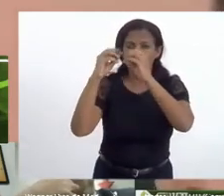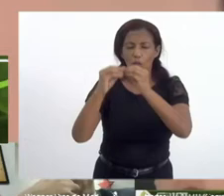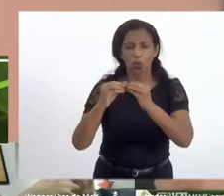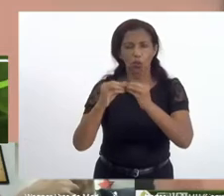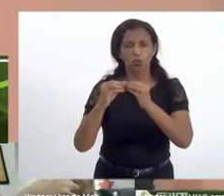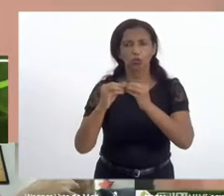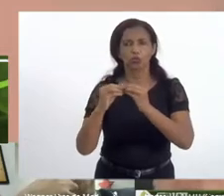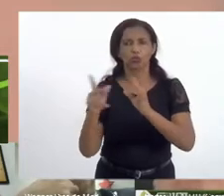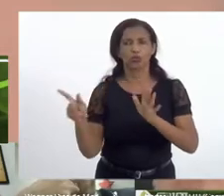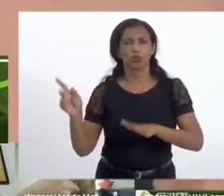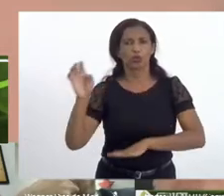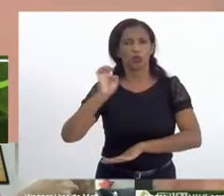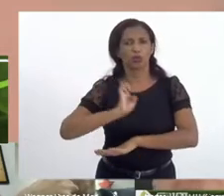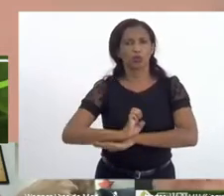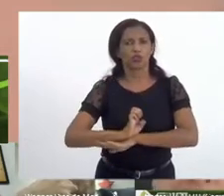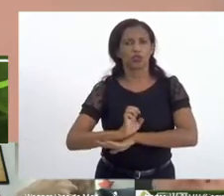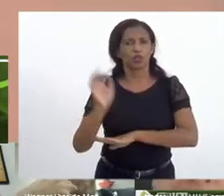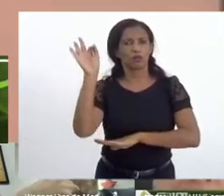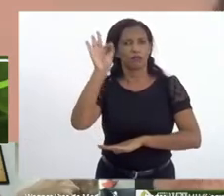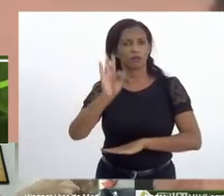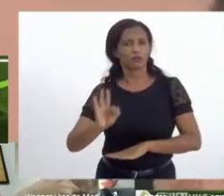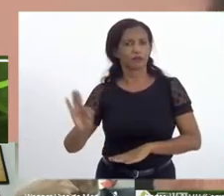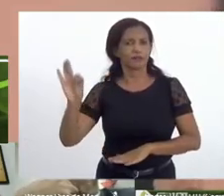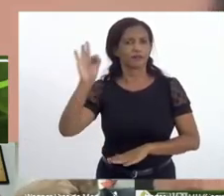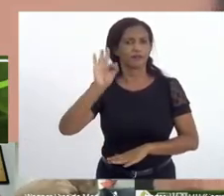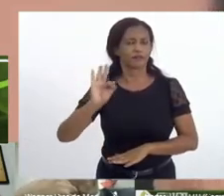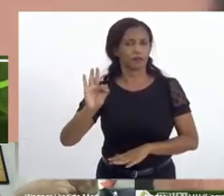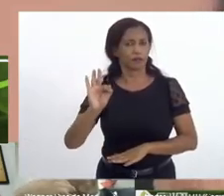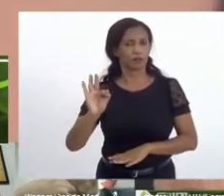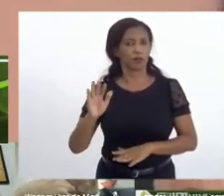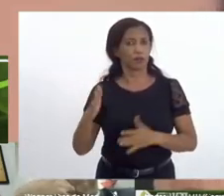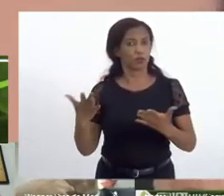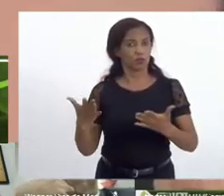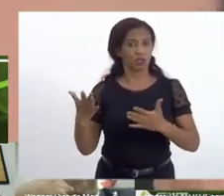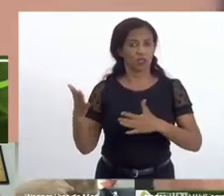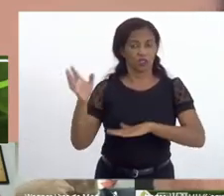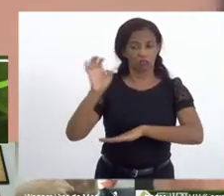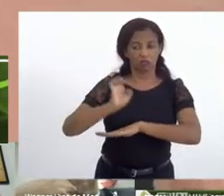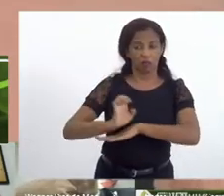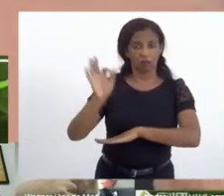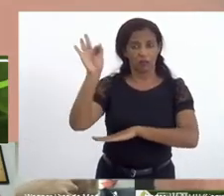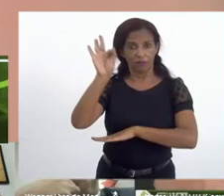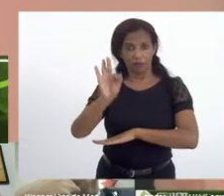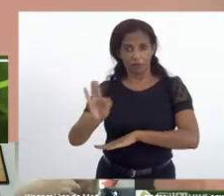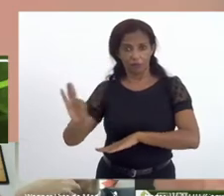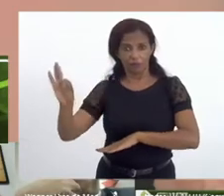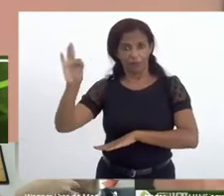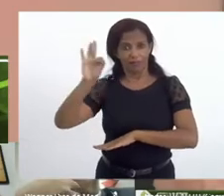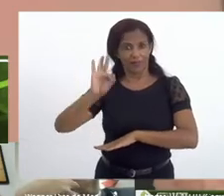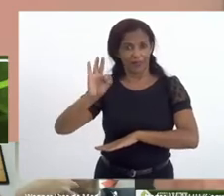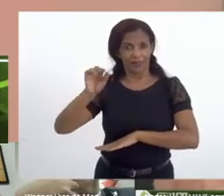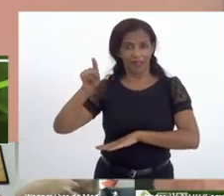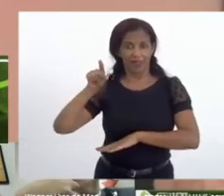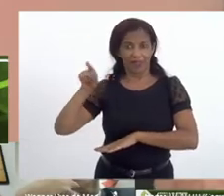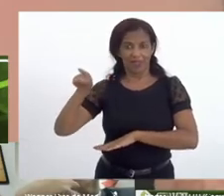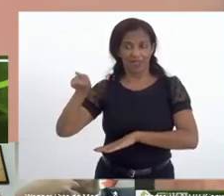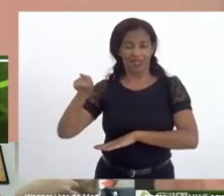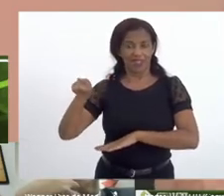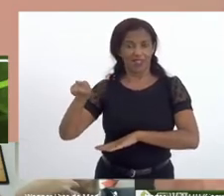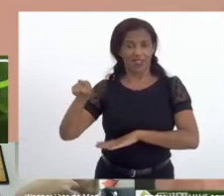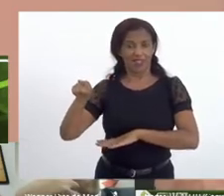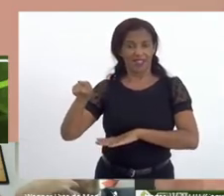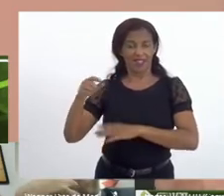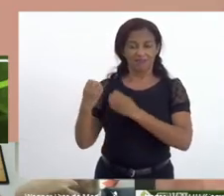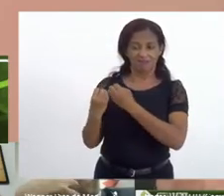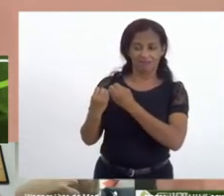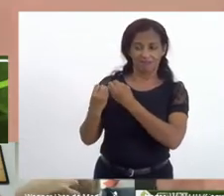do Estado Federal. Ou seja, o Estado Federal outorga a estados e